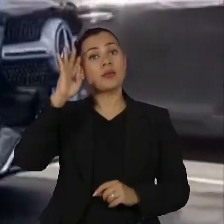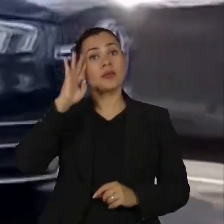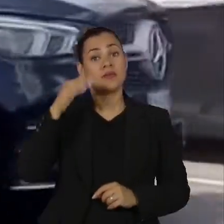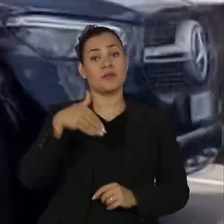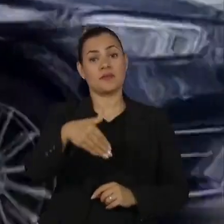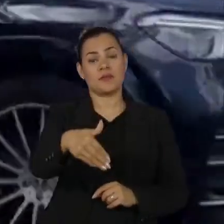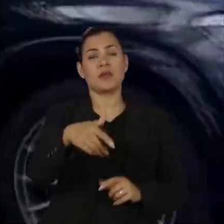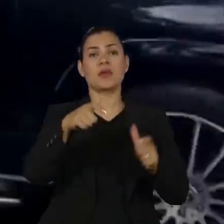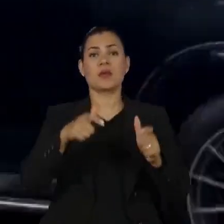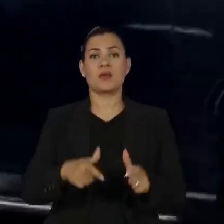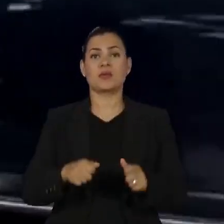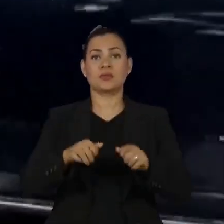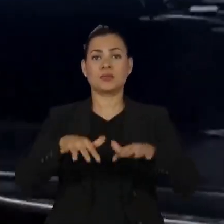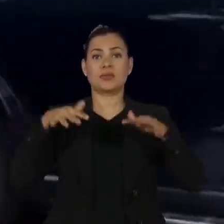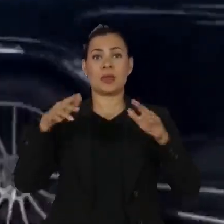na Catedral de Milão